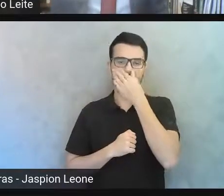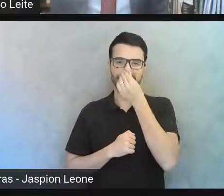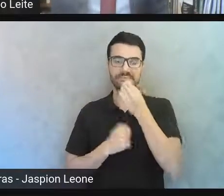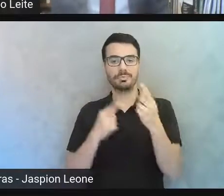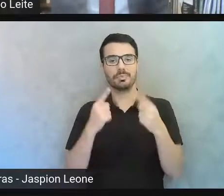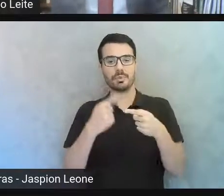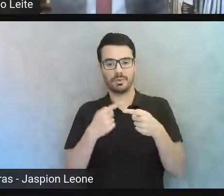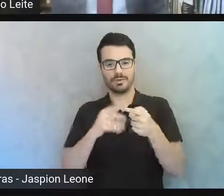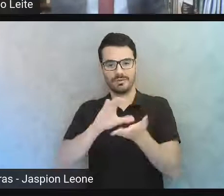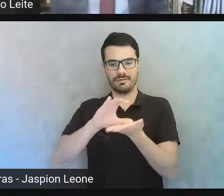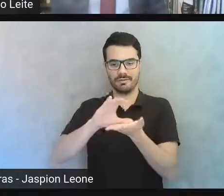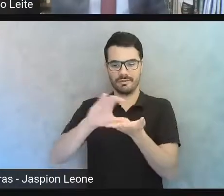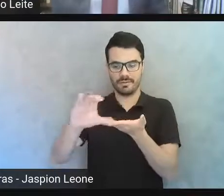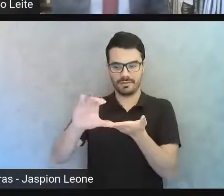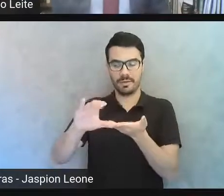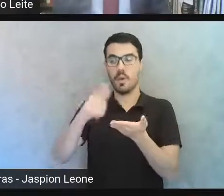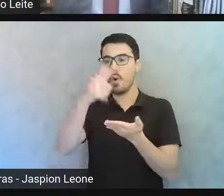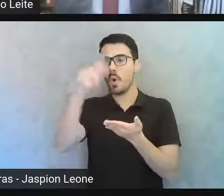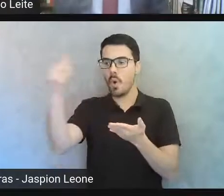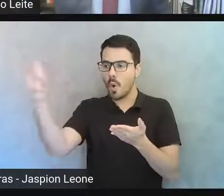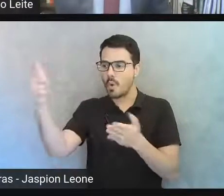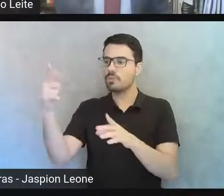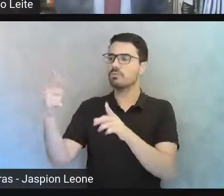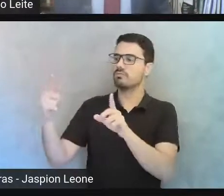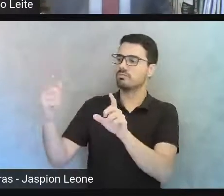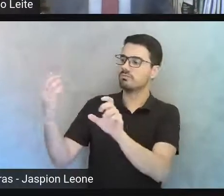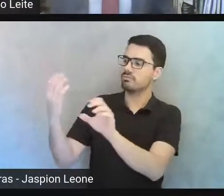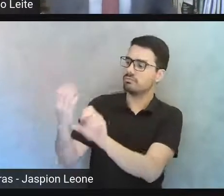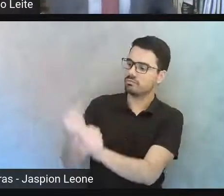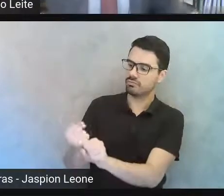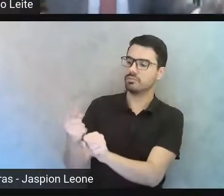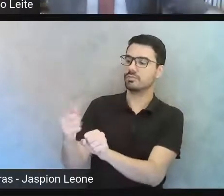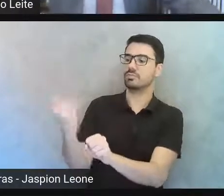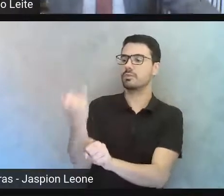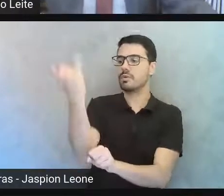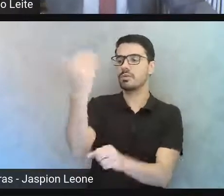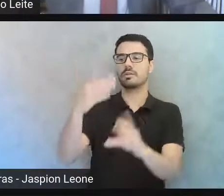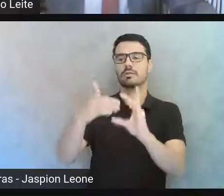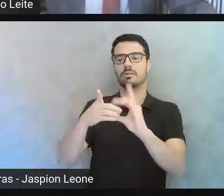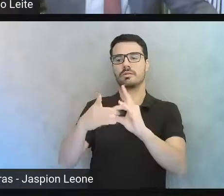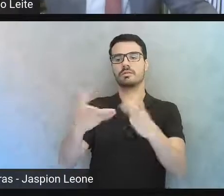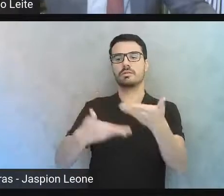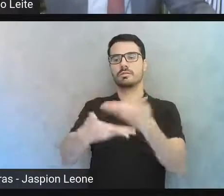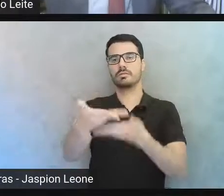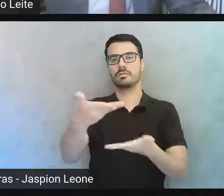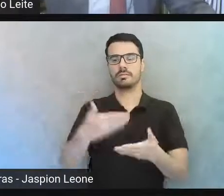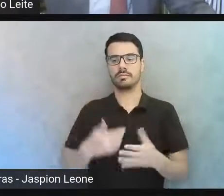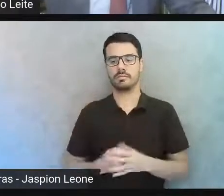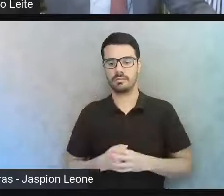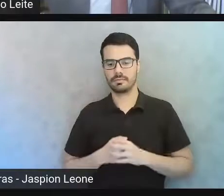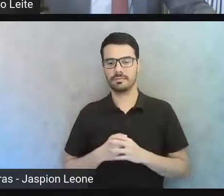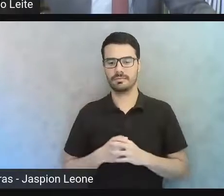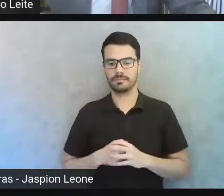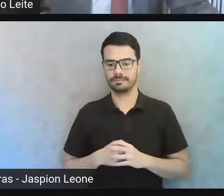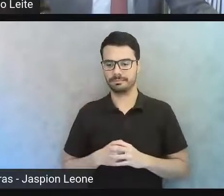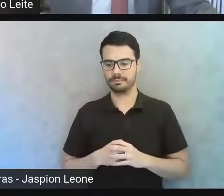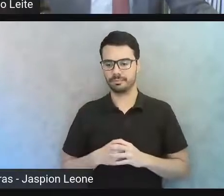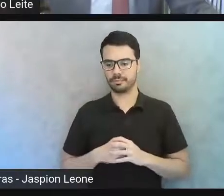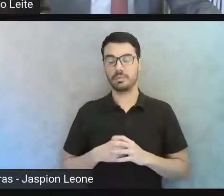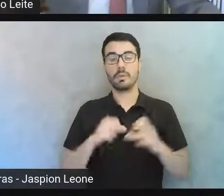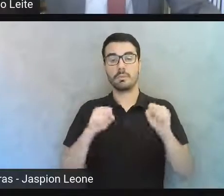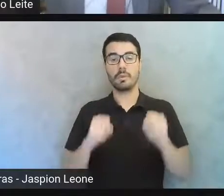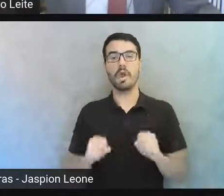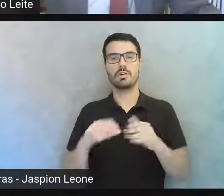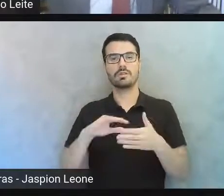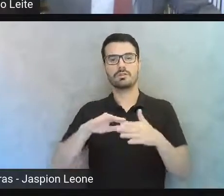lado de outras formas de financiamento, é importante para a democracia? Nós podemos dividir em 2